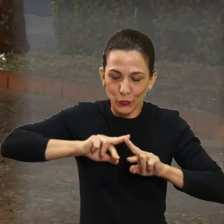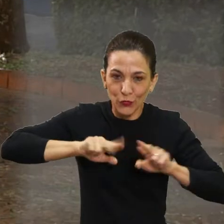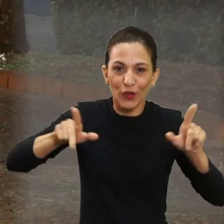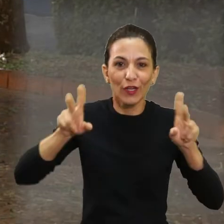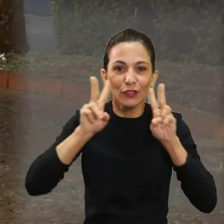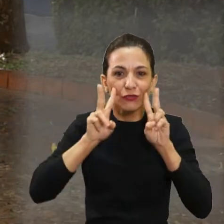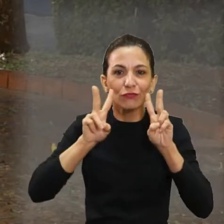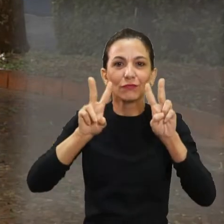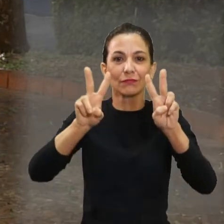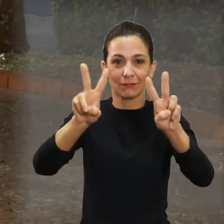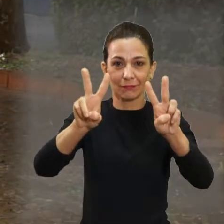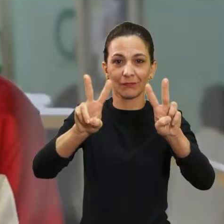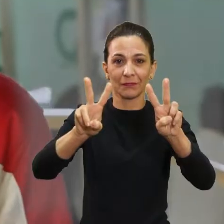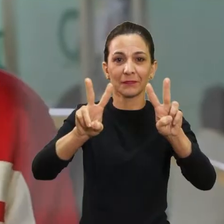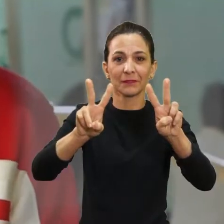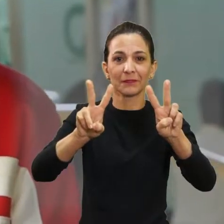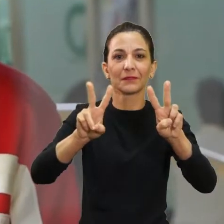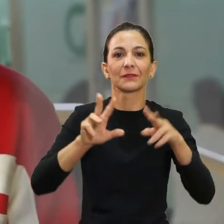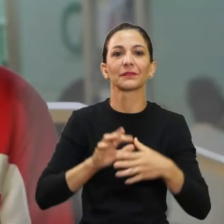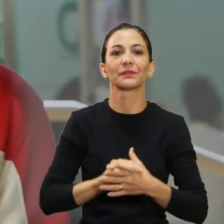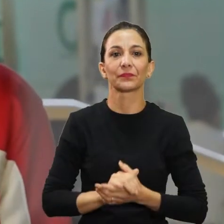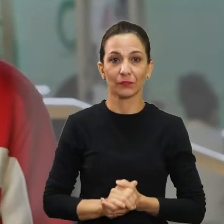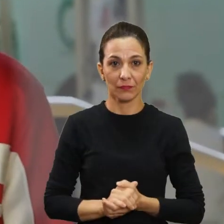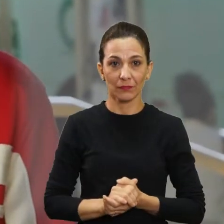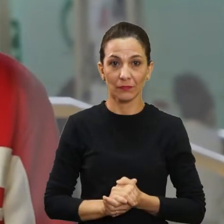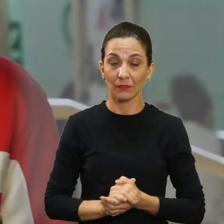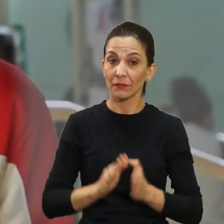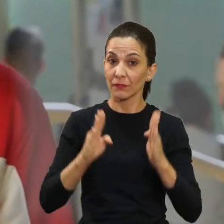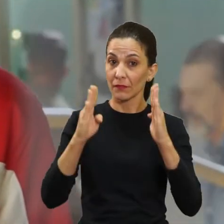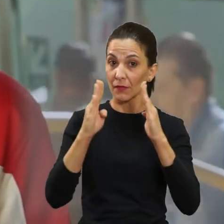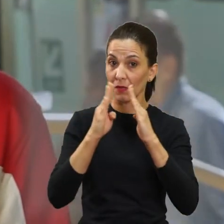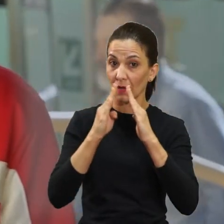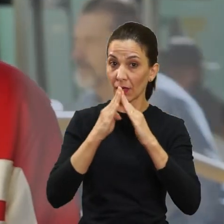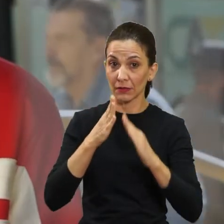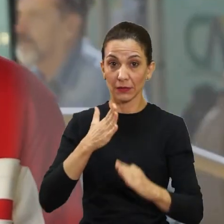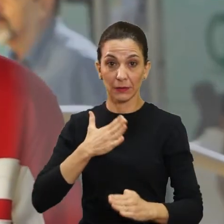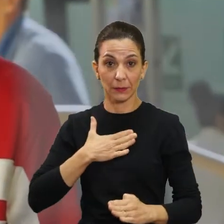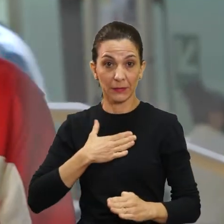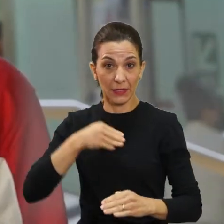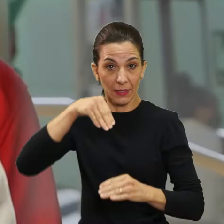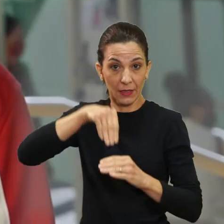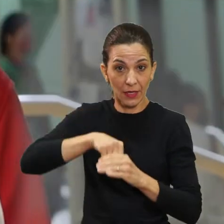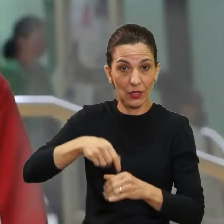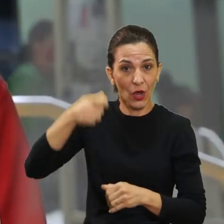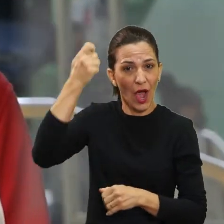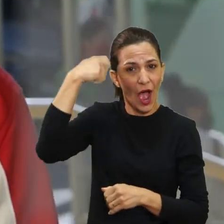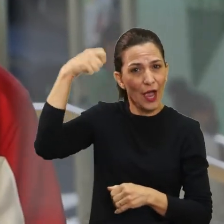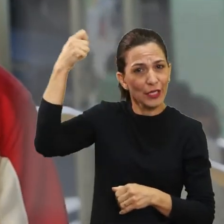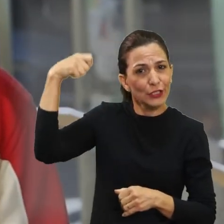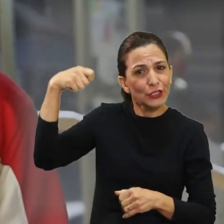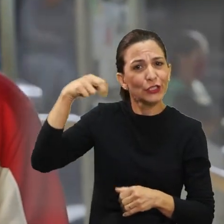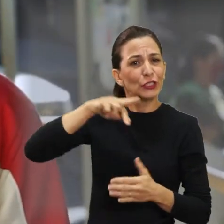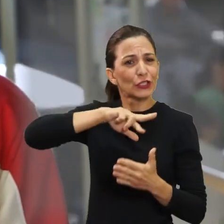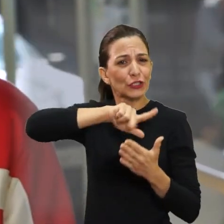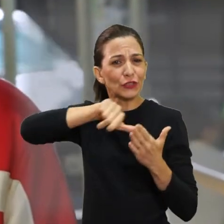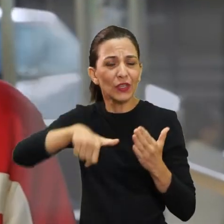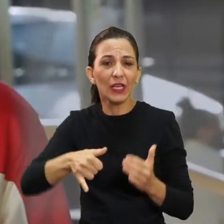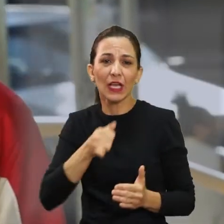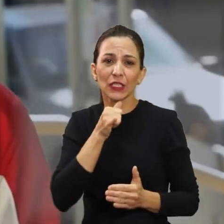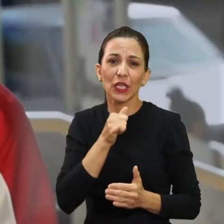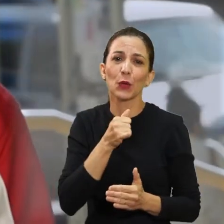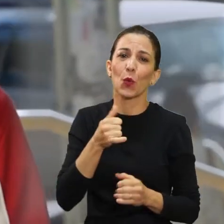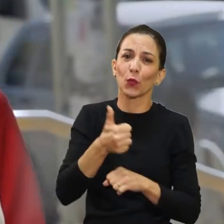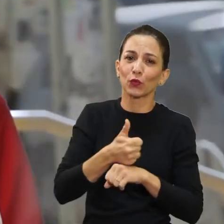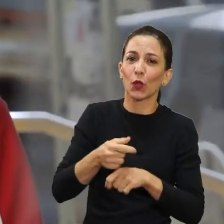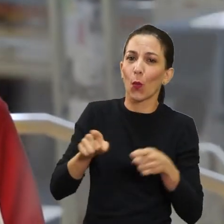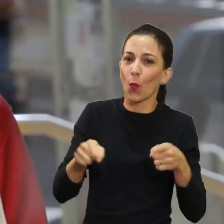ideias mesmo, de ver o mundo por um outro lado, né? Eu cresci numa casa com várias pessoas artistas que eram